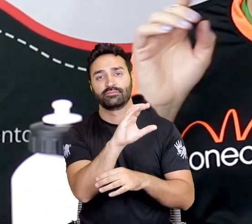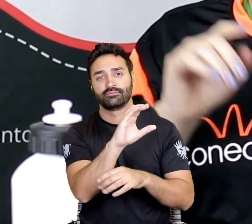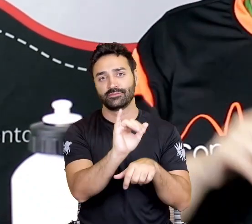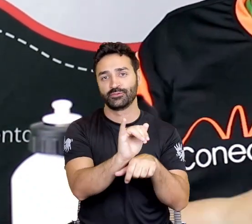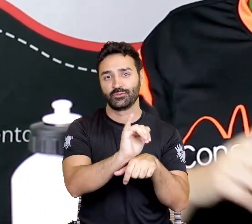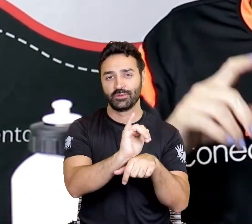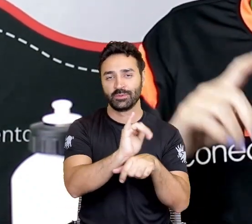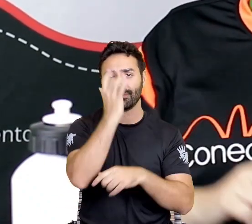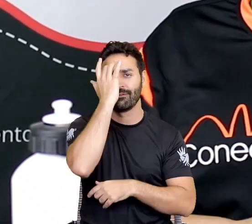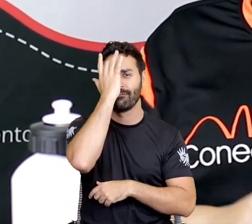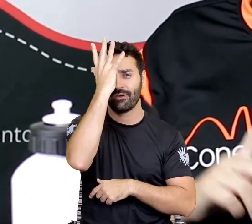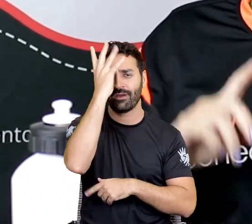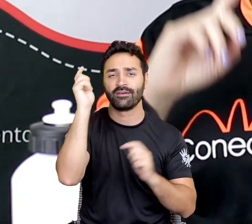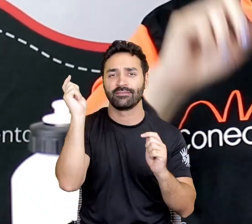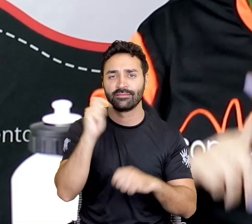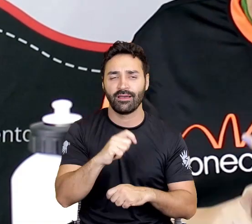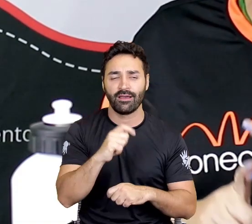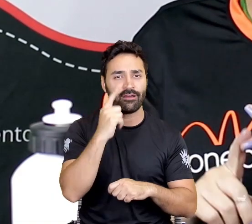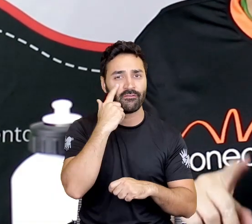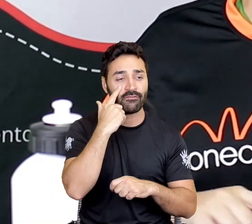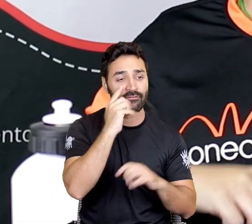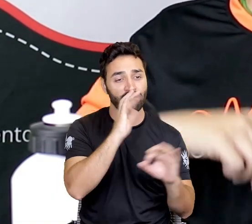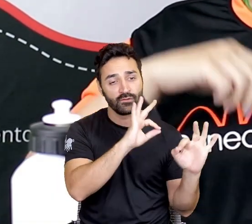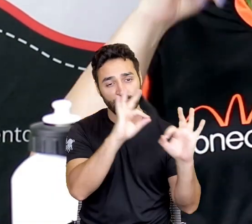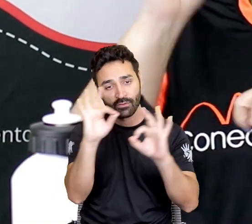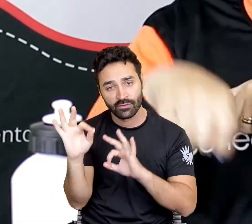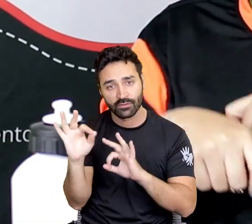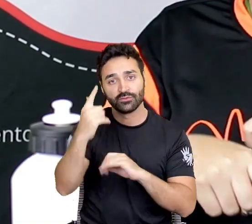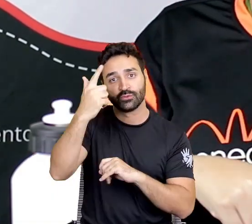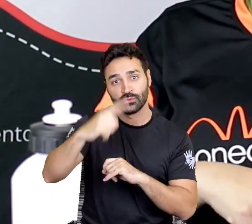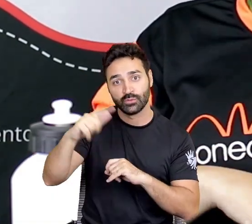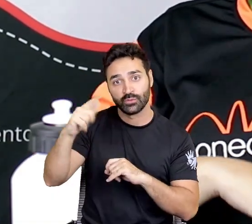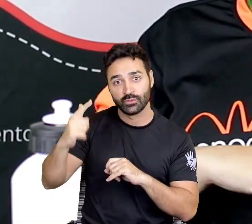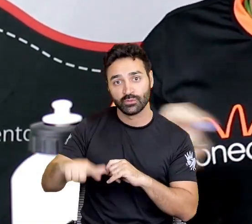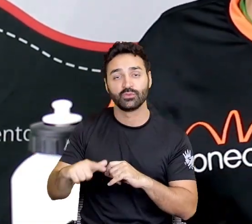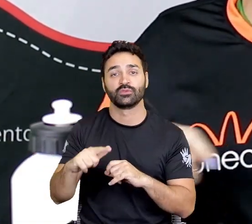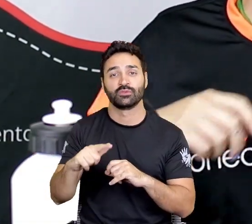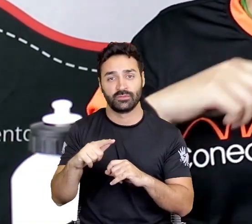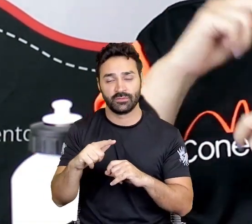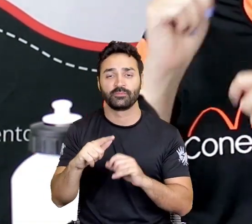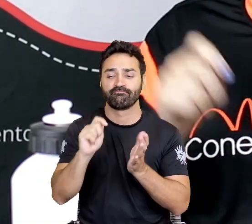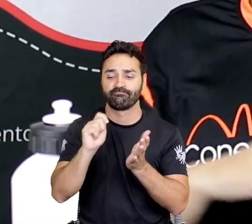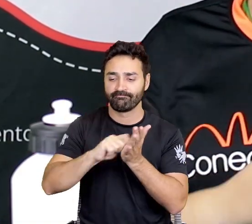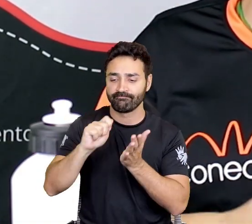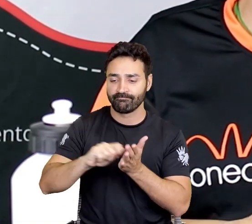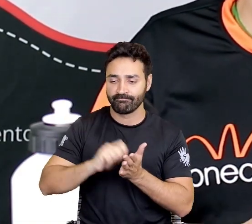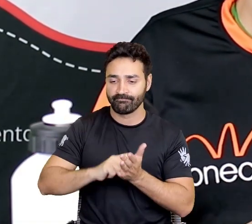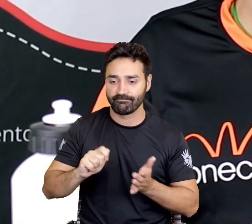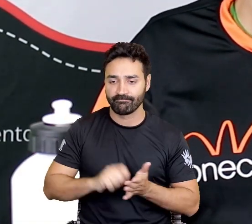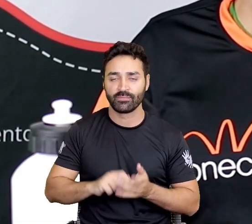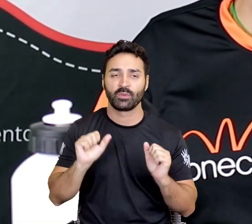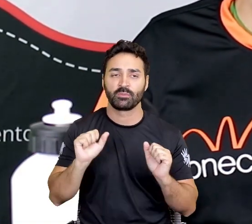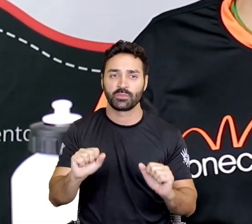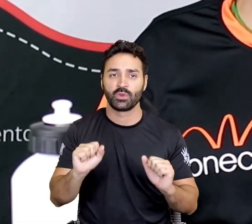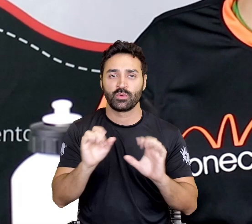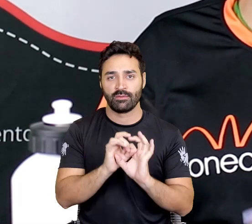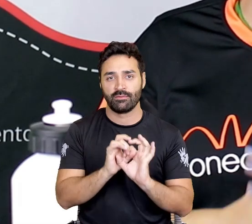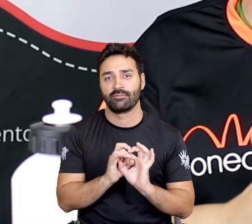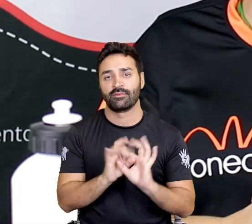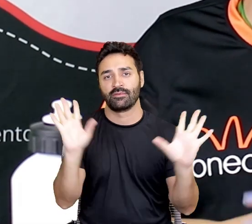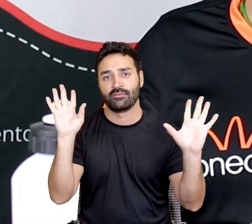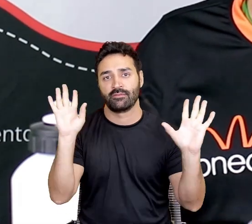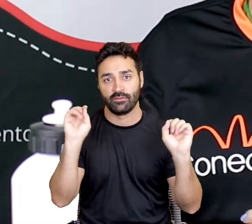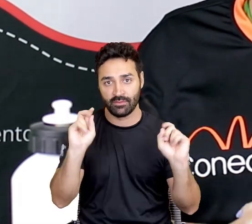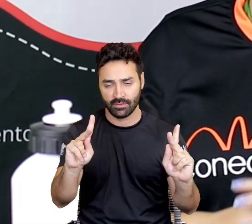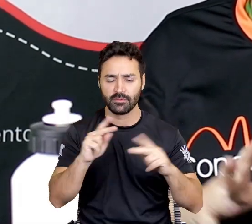pode ver, rever, ver mais uma vez, ir travando, ir anotando, fazer o que você achar que for melhor, tá? Então,